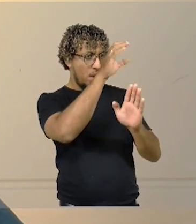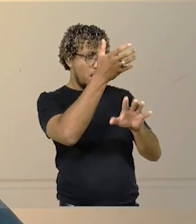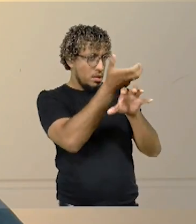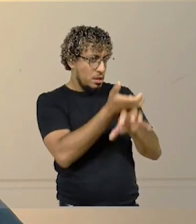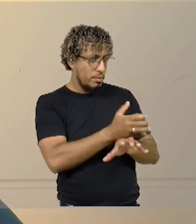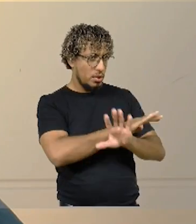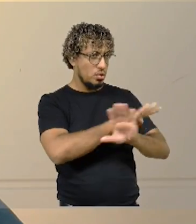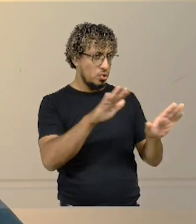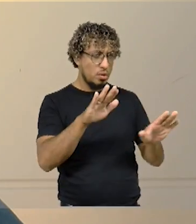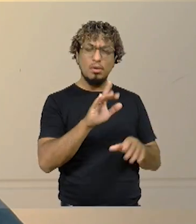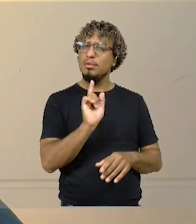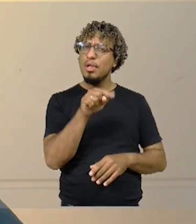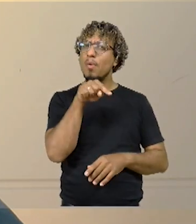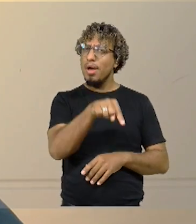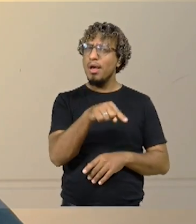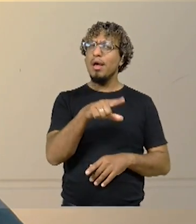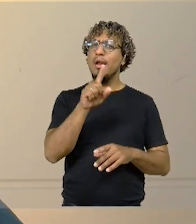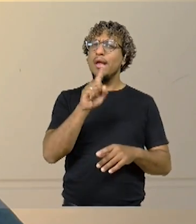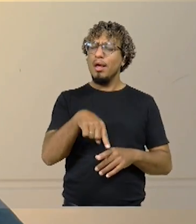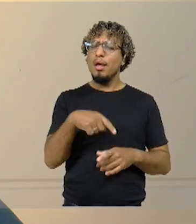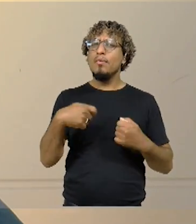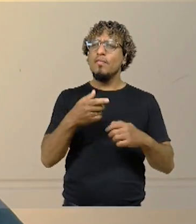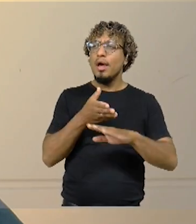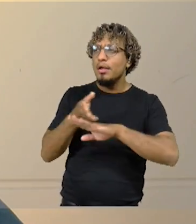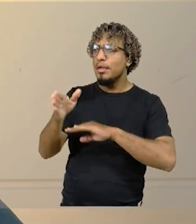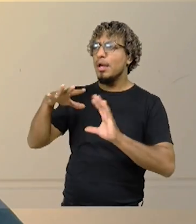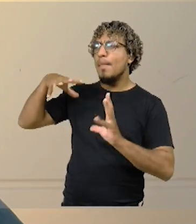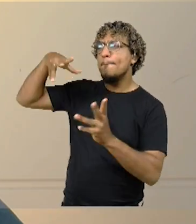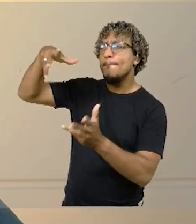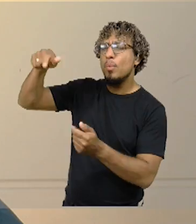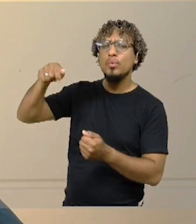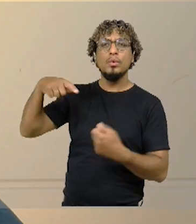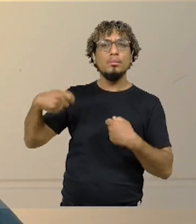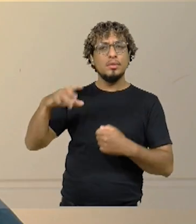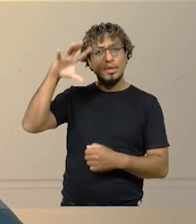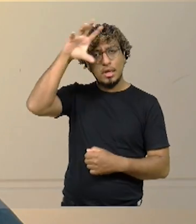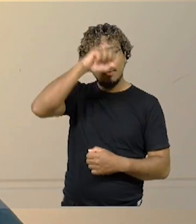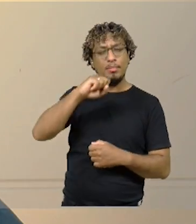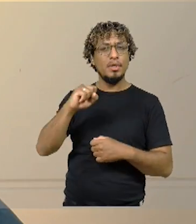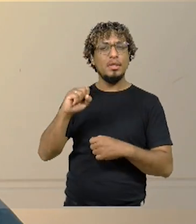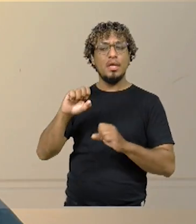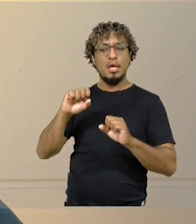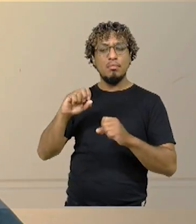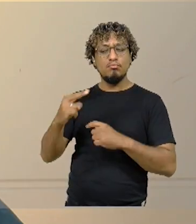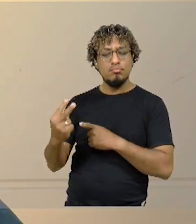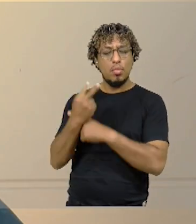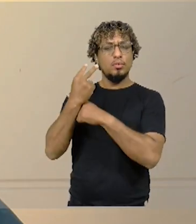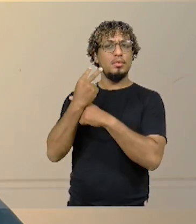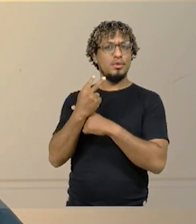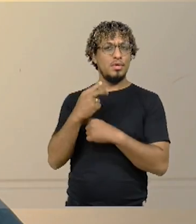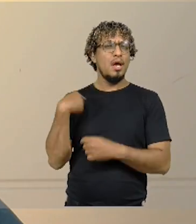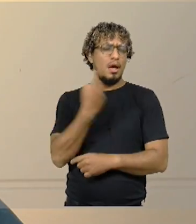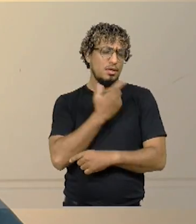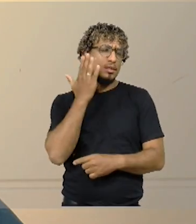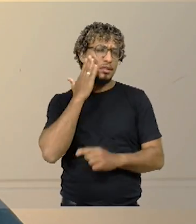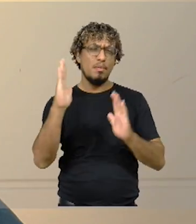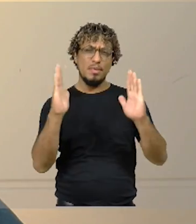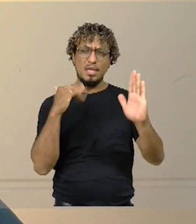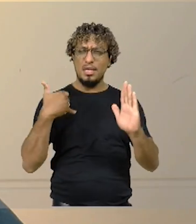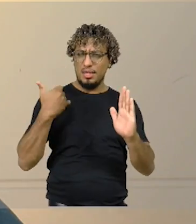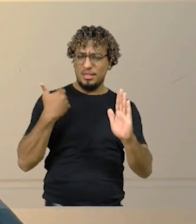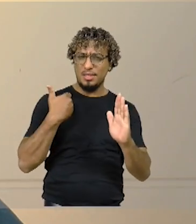demoram 2 horas para pegar um ônibus, quando não quebra, porque não é respeitado os 10 anos dos ônibus. Então a gente vai ter